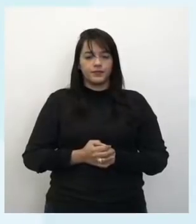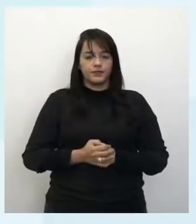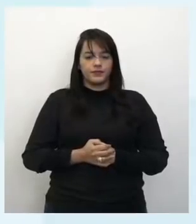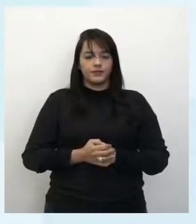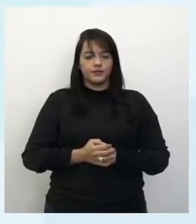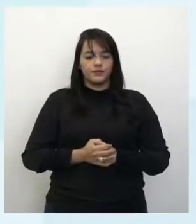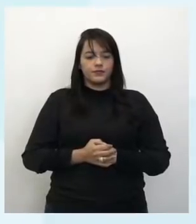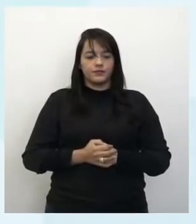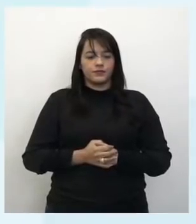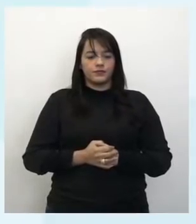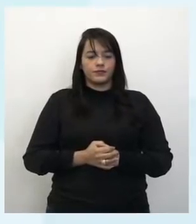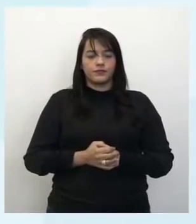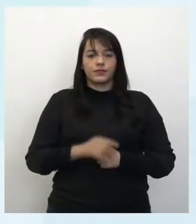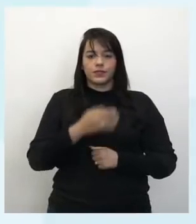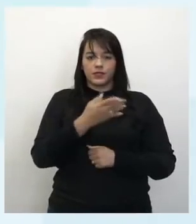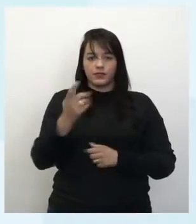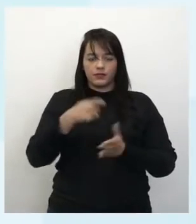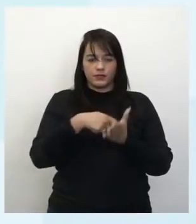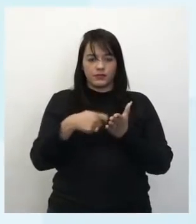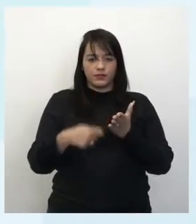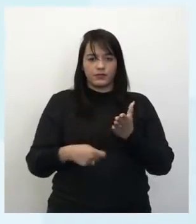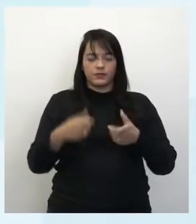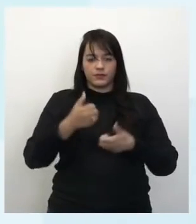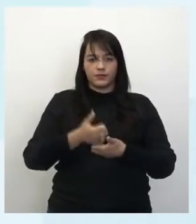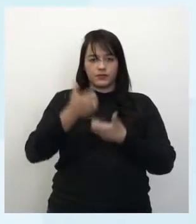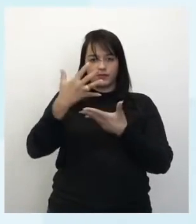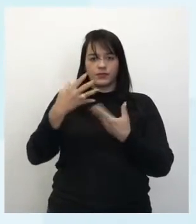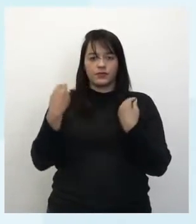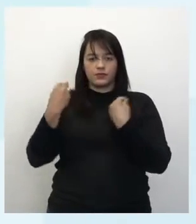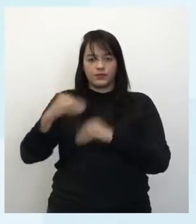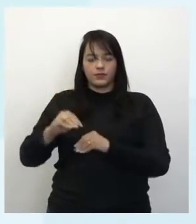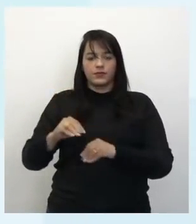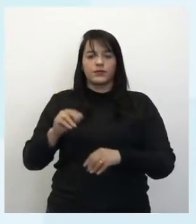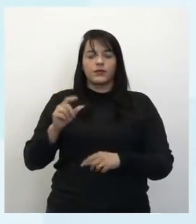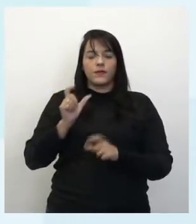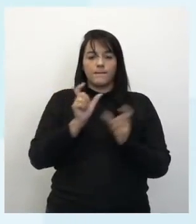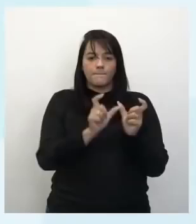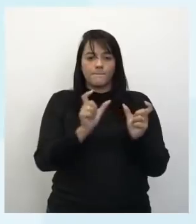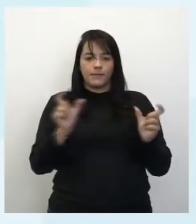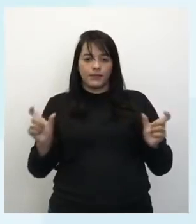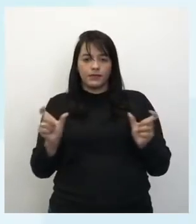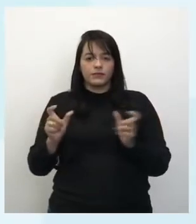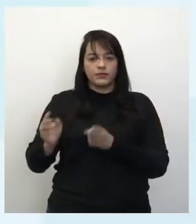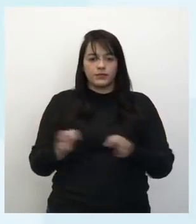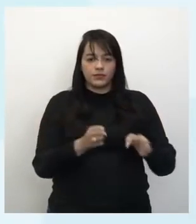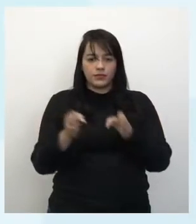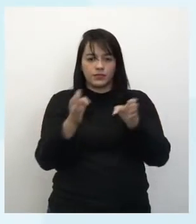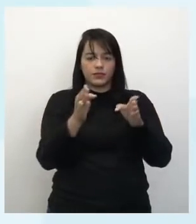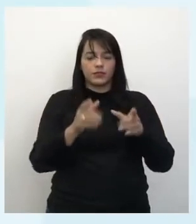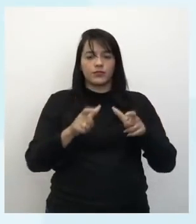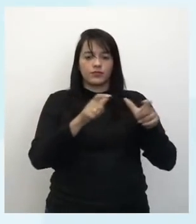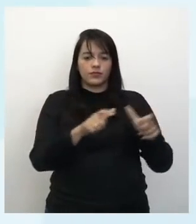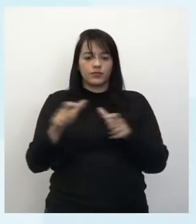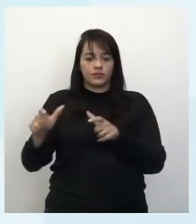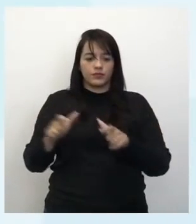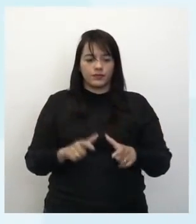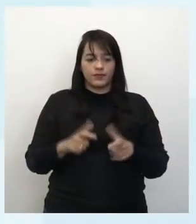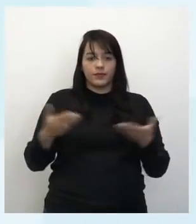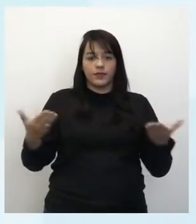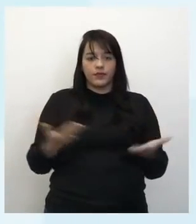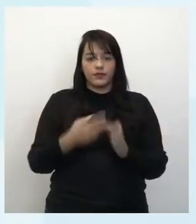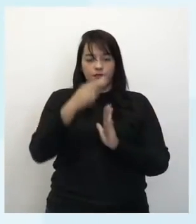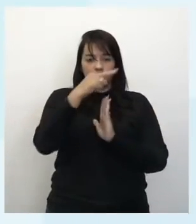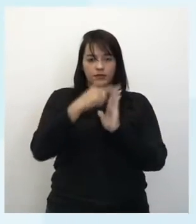and location. Escreva no chat palavras usadas para dar direções e localização. Vamos fazer a leitura enquanto isso, enquanto vocês